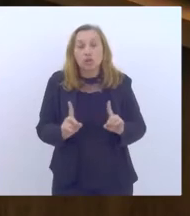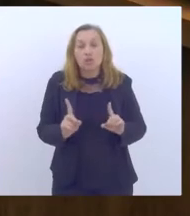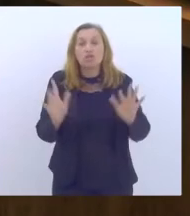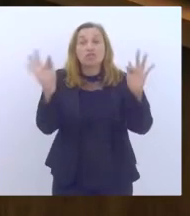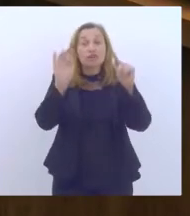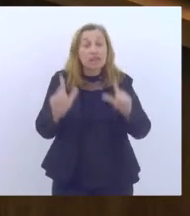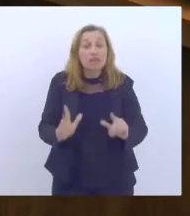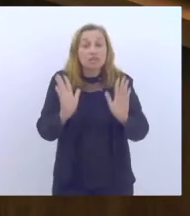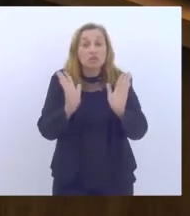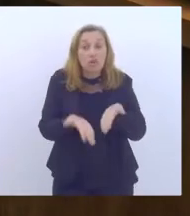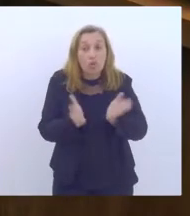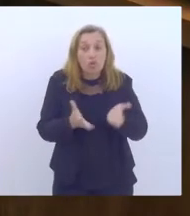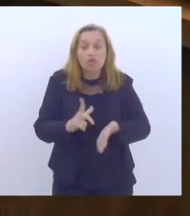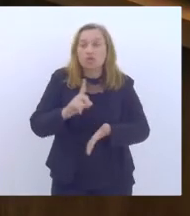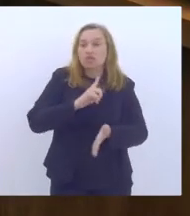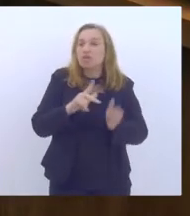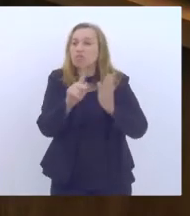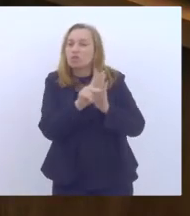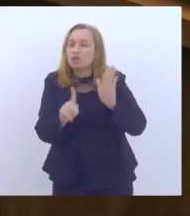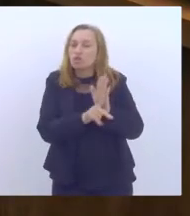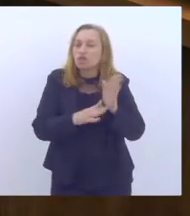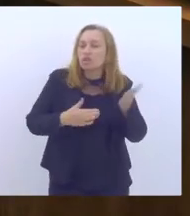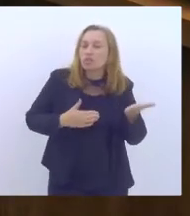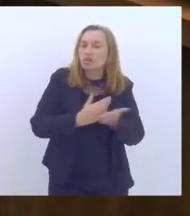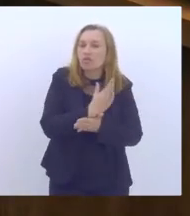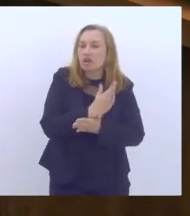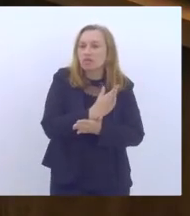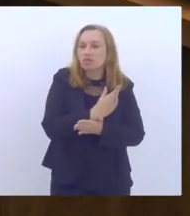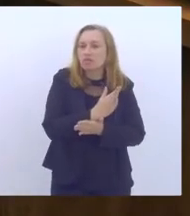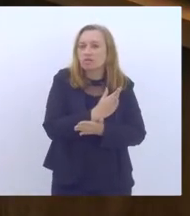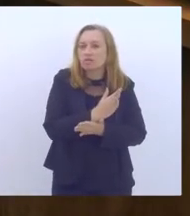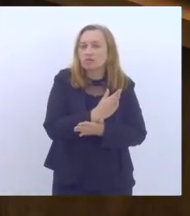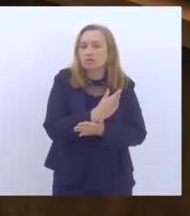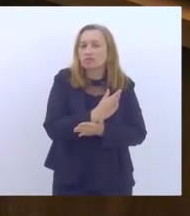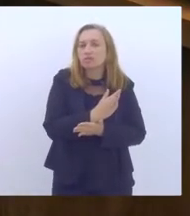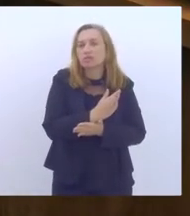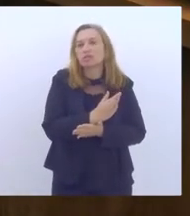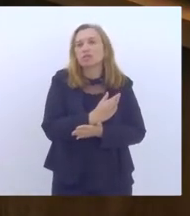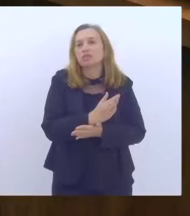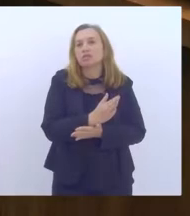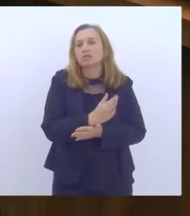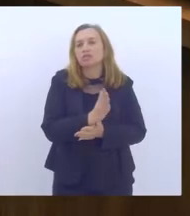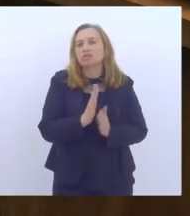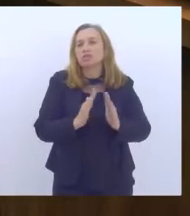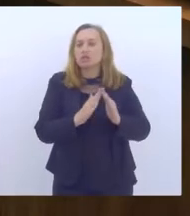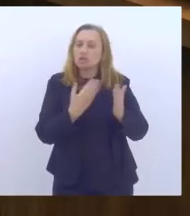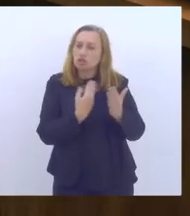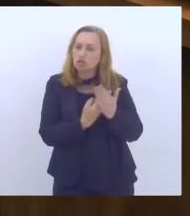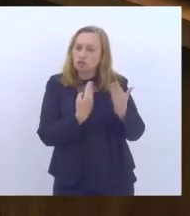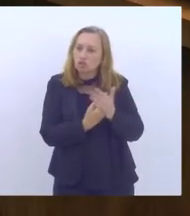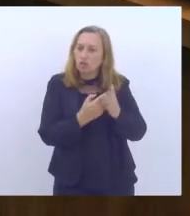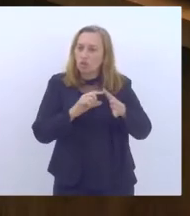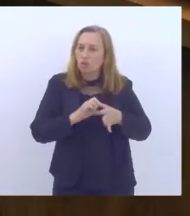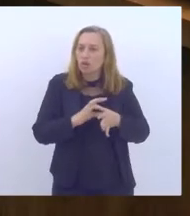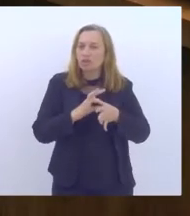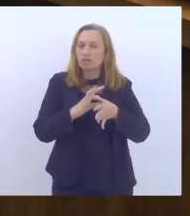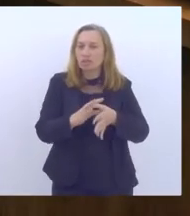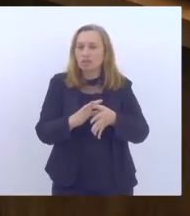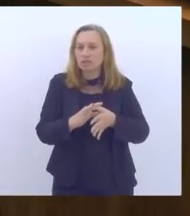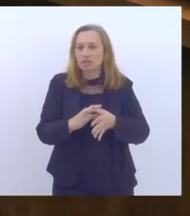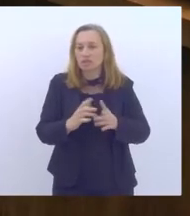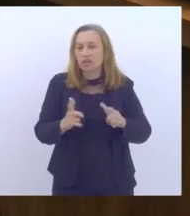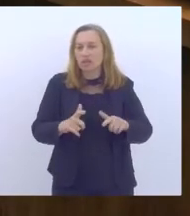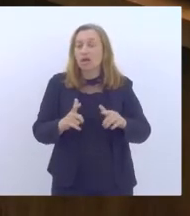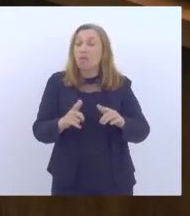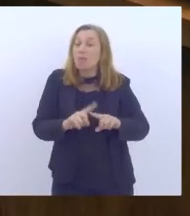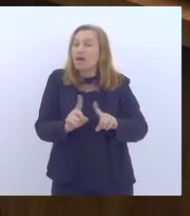somos felizes hoje de termos esse projeto aprovado pelo pleno do colegiado dessa casa mas ele